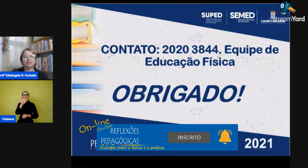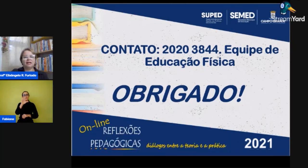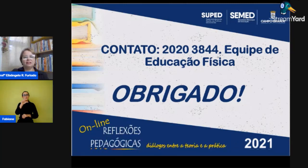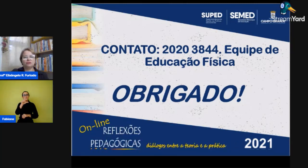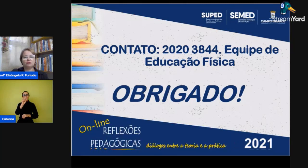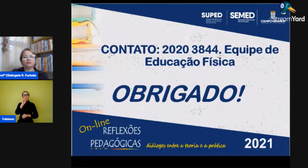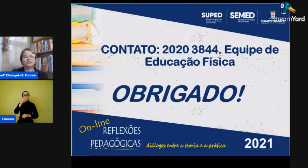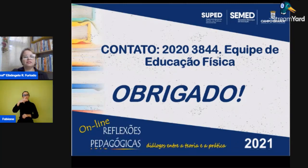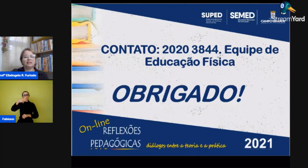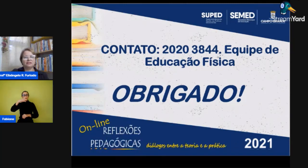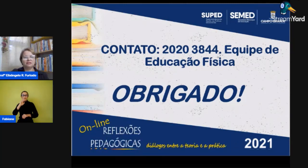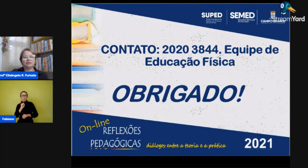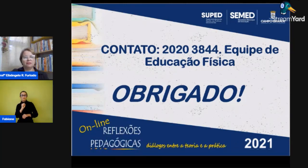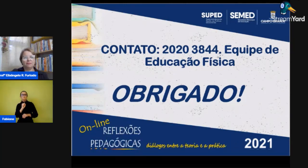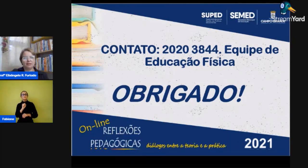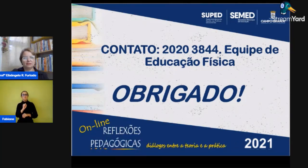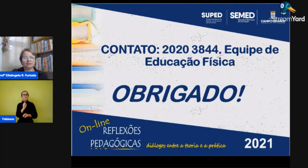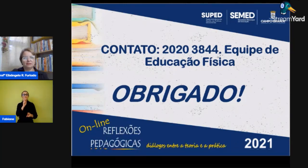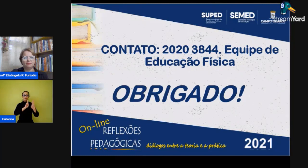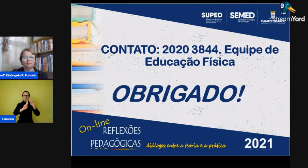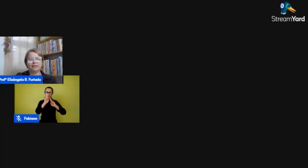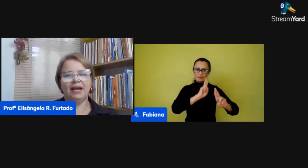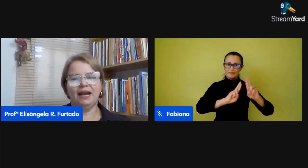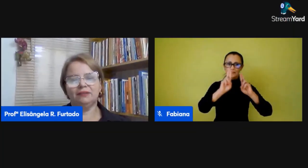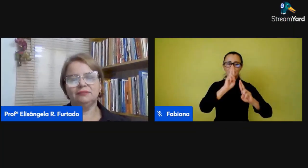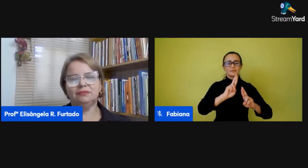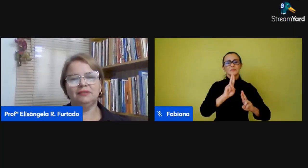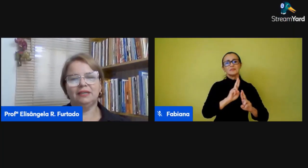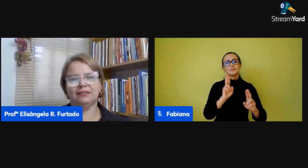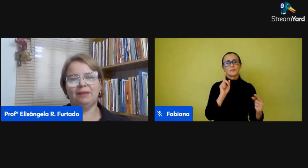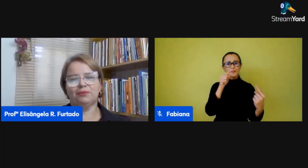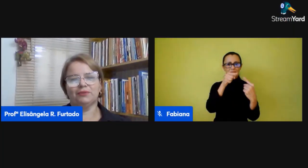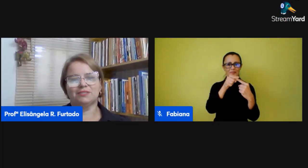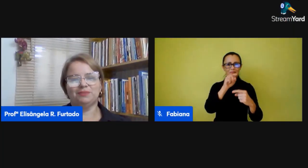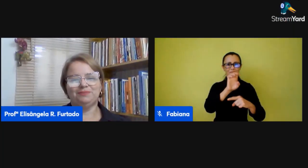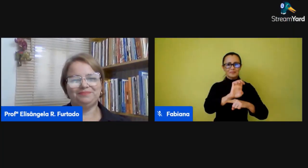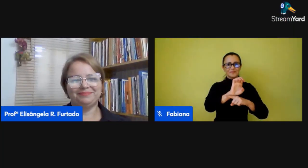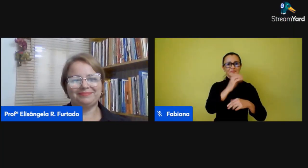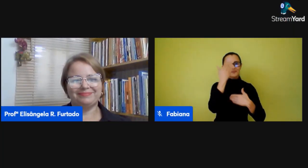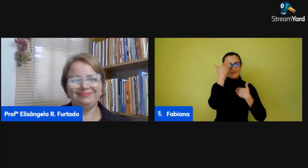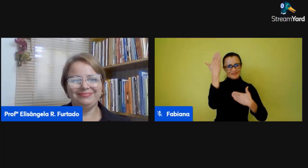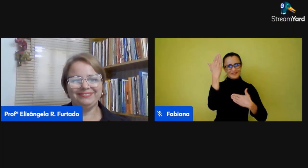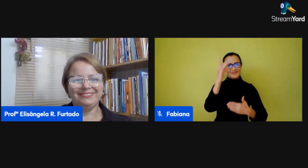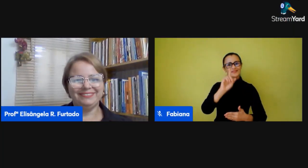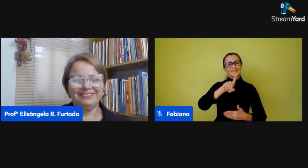sanar as dúvidas em relação às EMEIs. Obrigado e até a próxima.